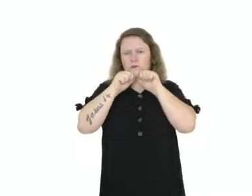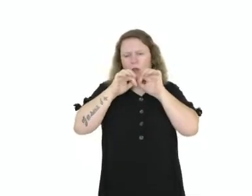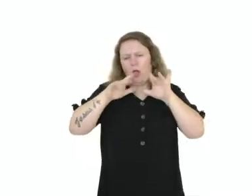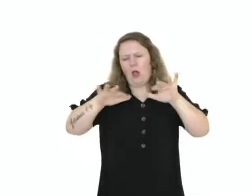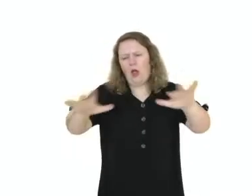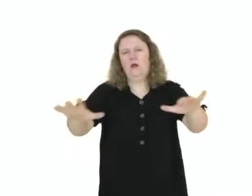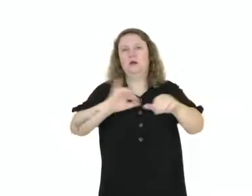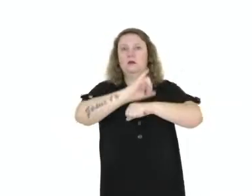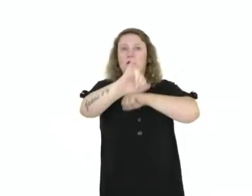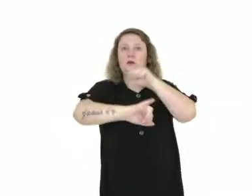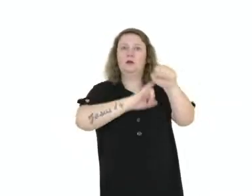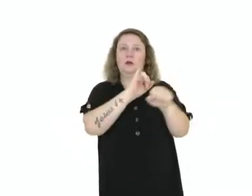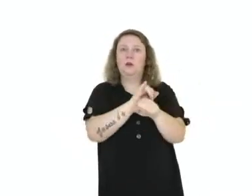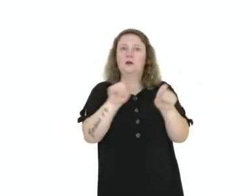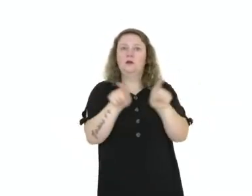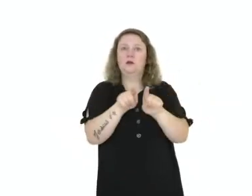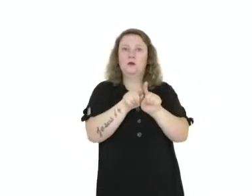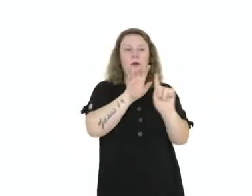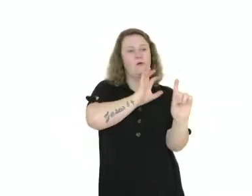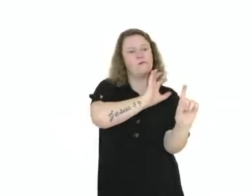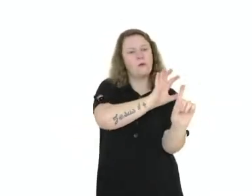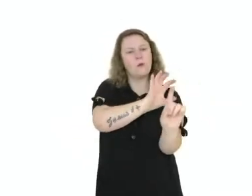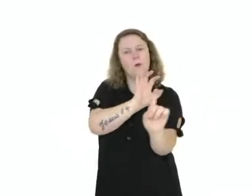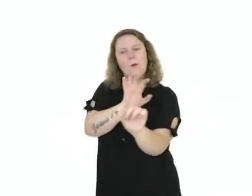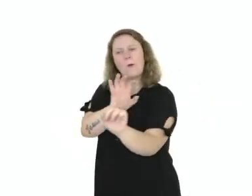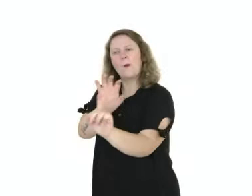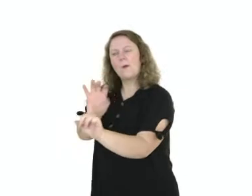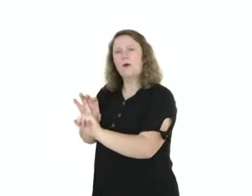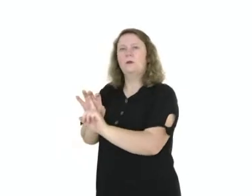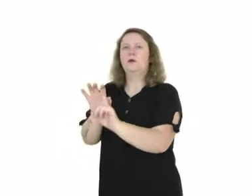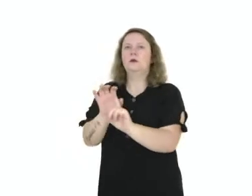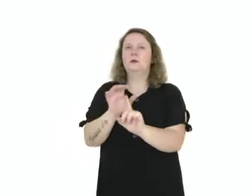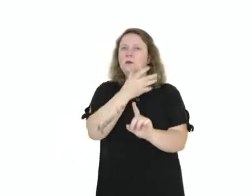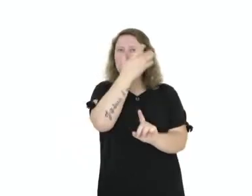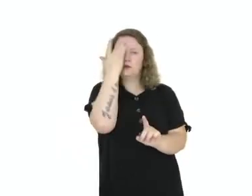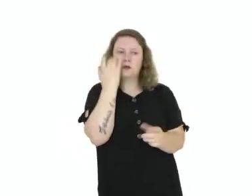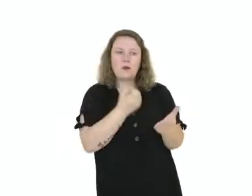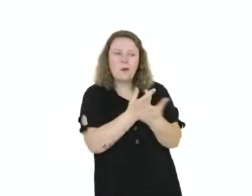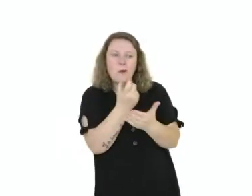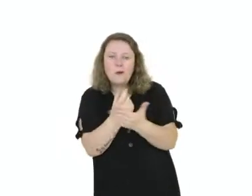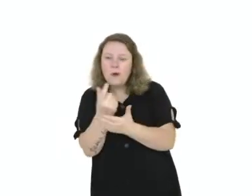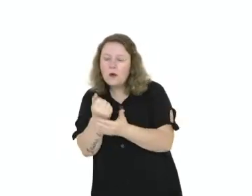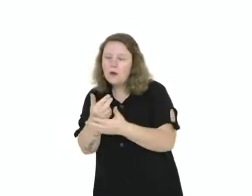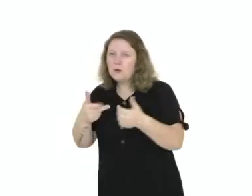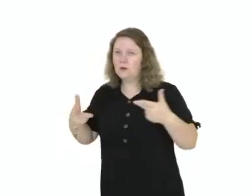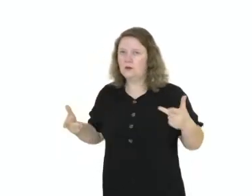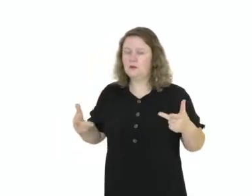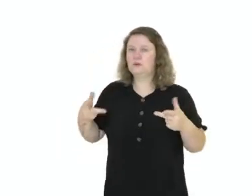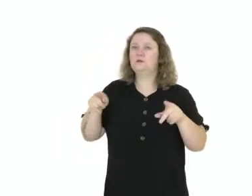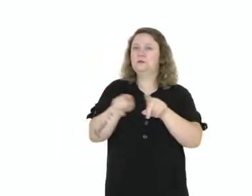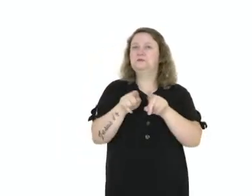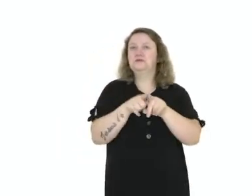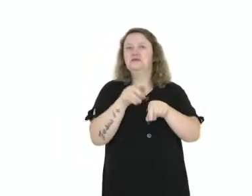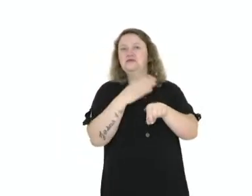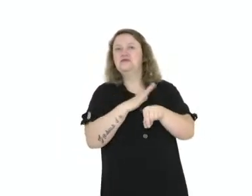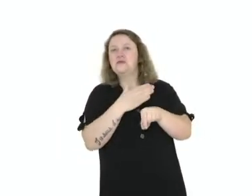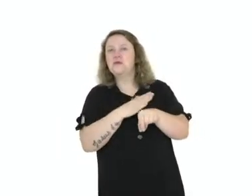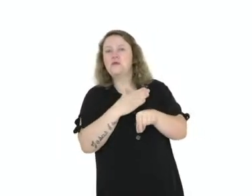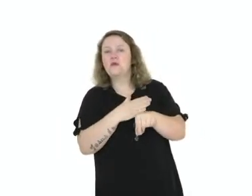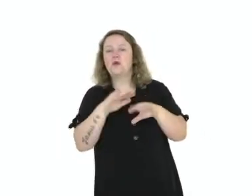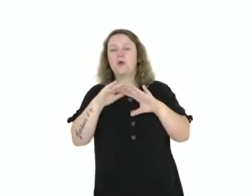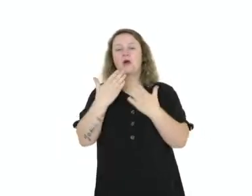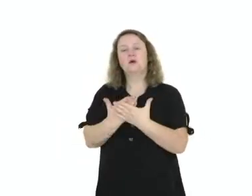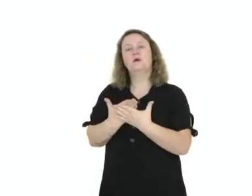internet e influenciar consumidores e leitores, têm sido usadas em uma escola particular do interior paulista